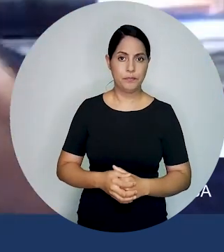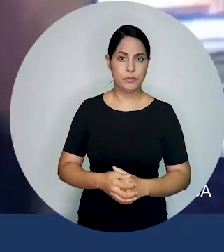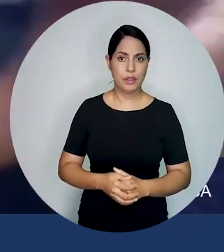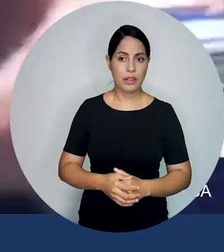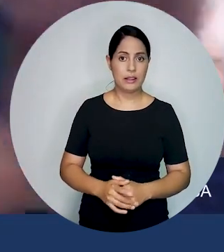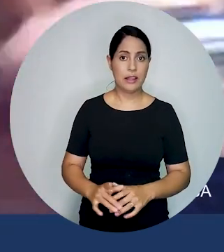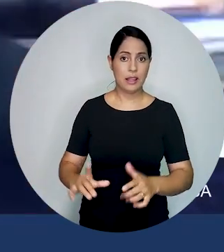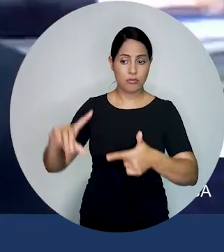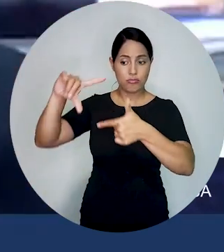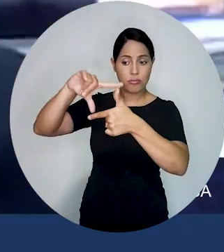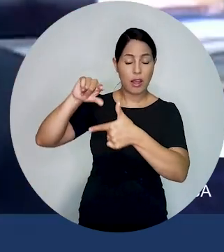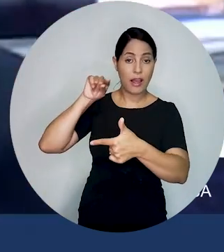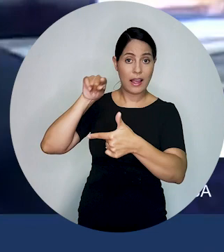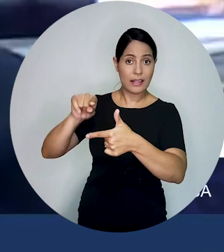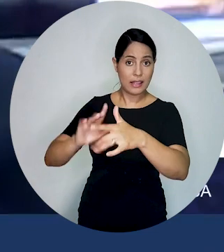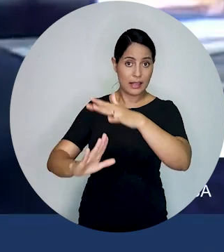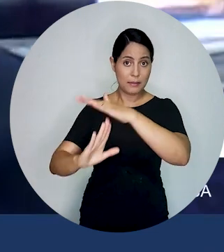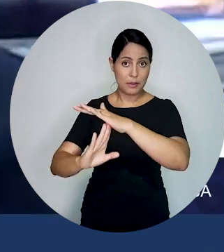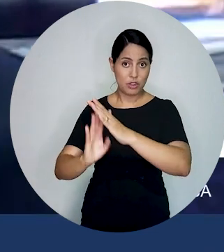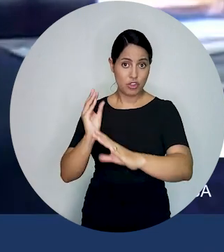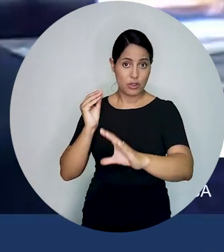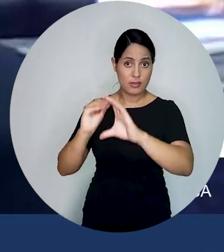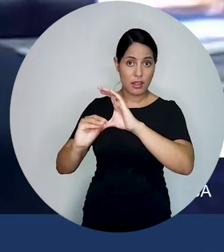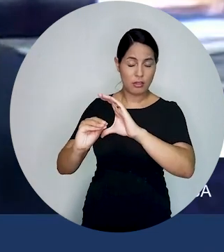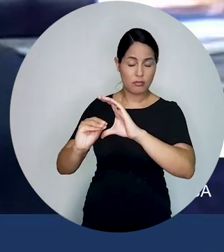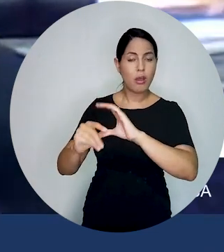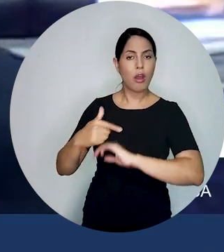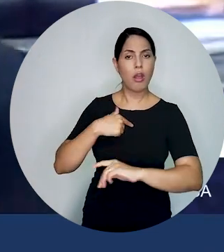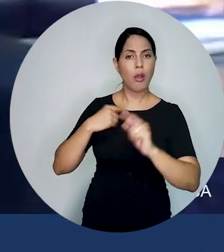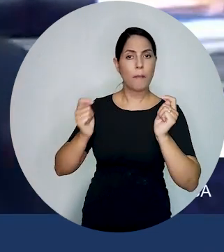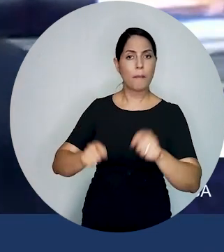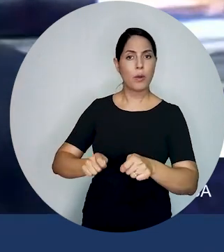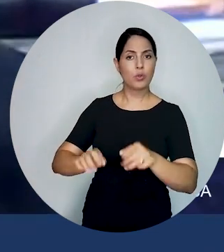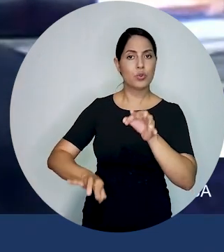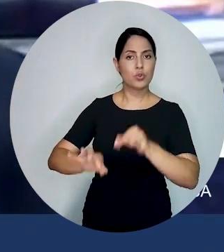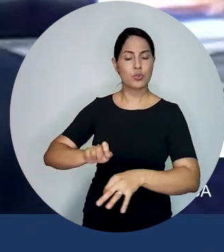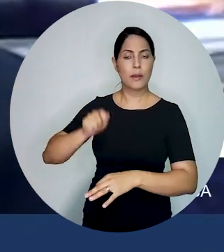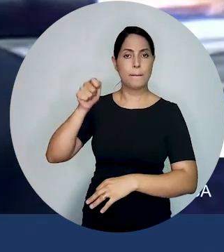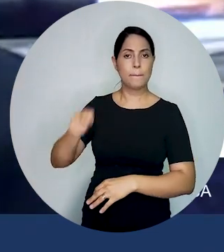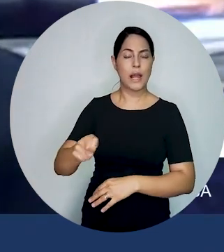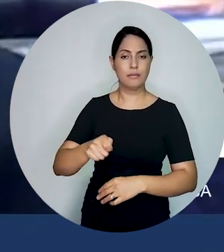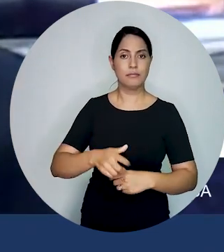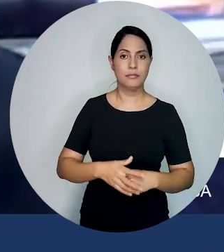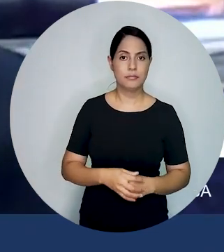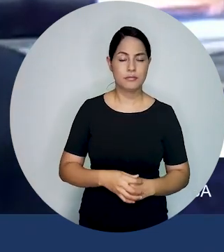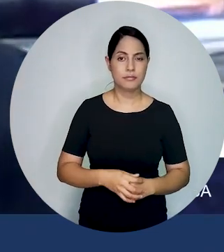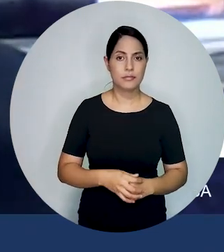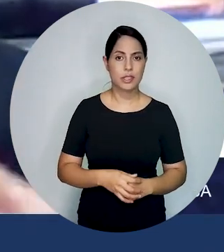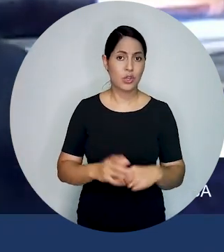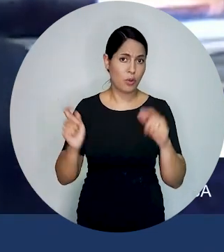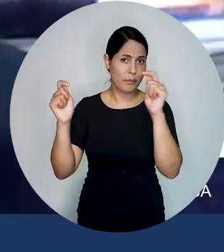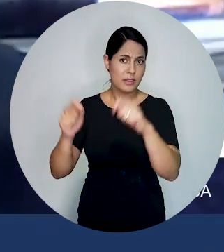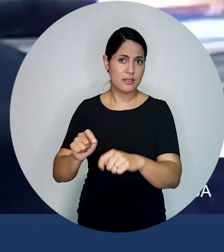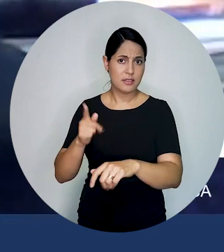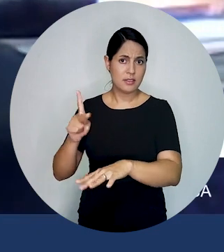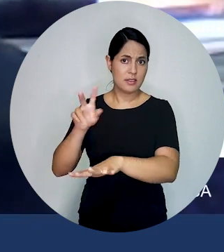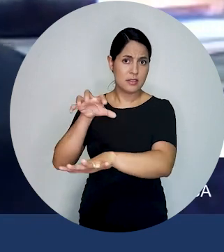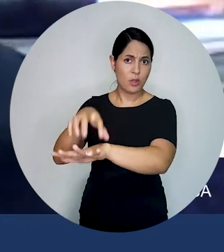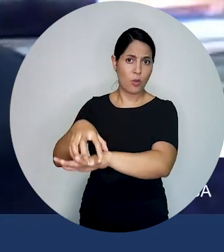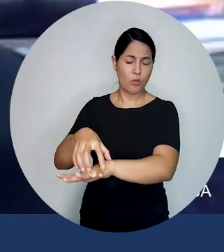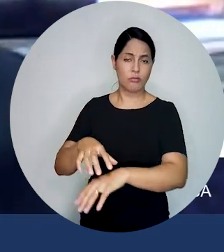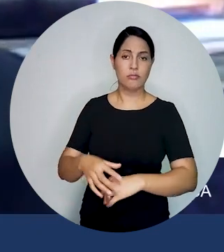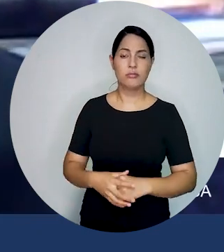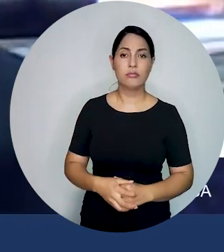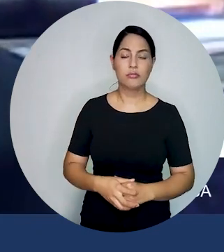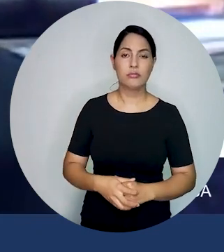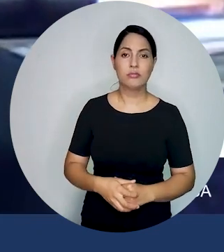Processos que se encaixem dentro desses limites são processos que eu posso conduzir e julgar, porque são processos da competência